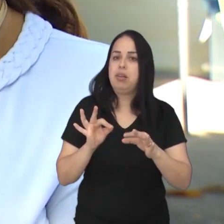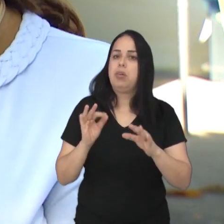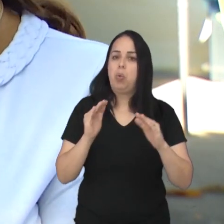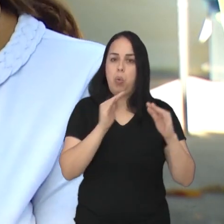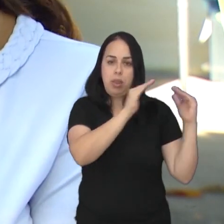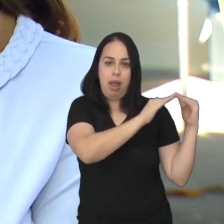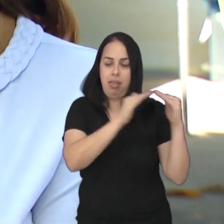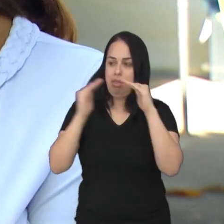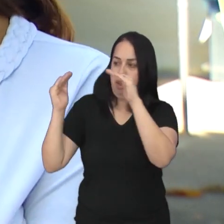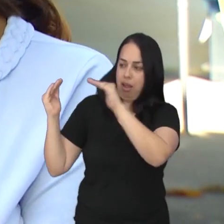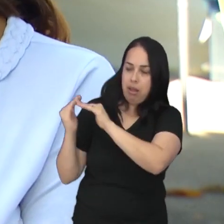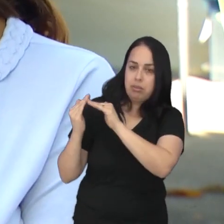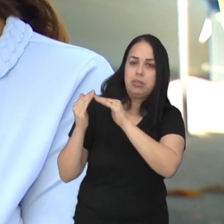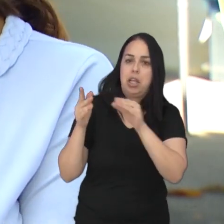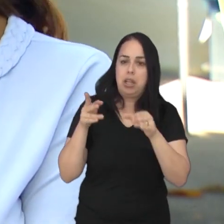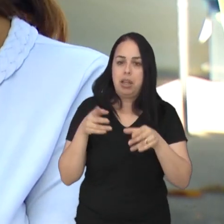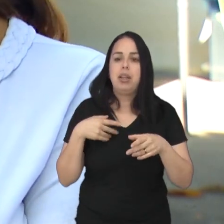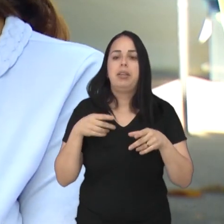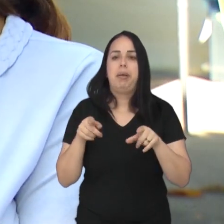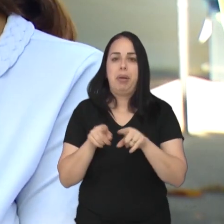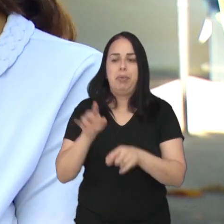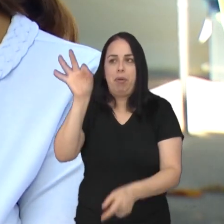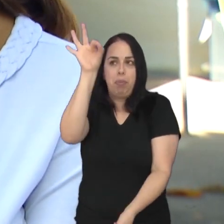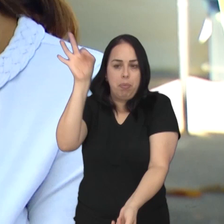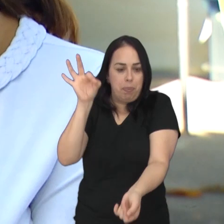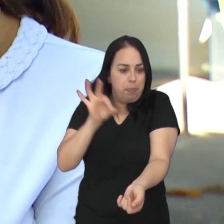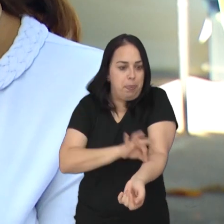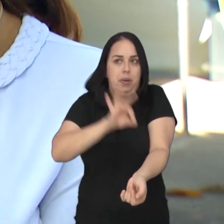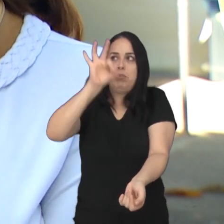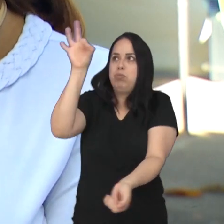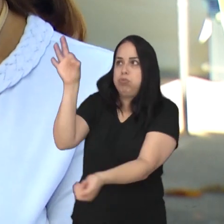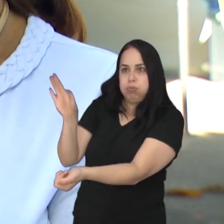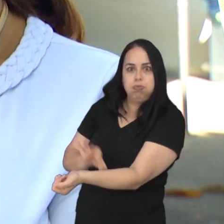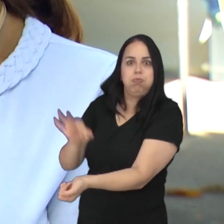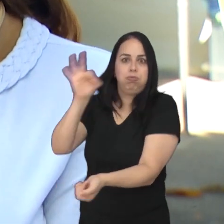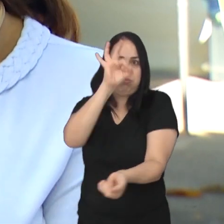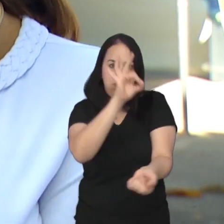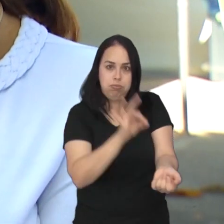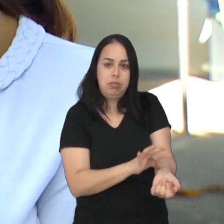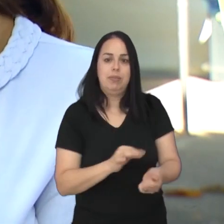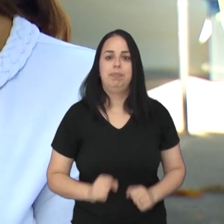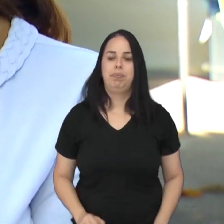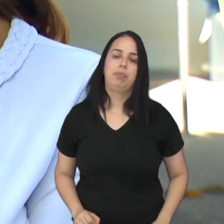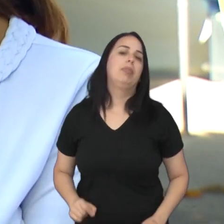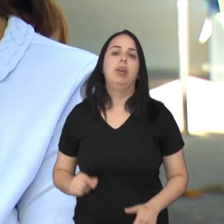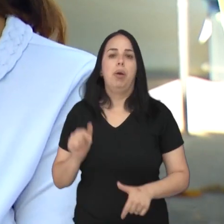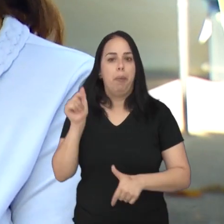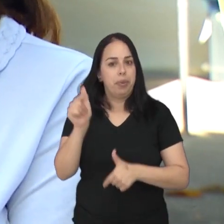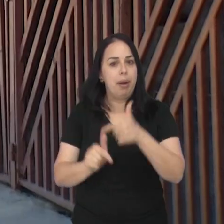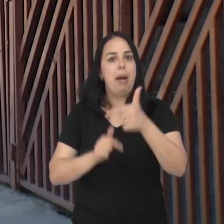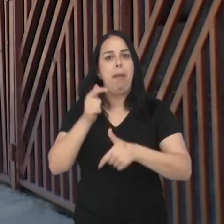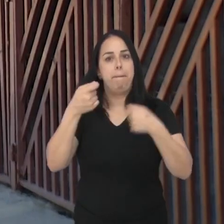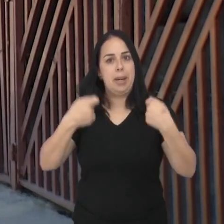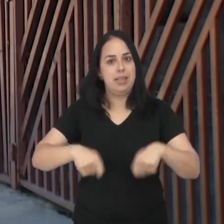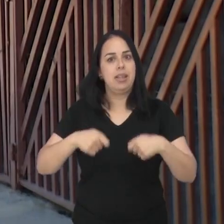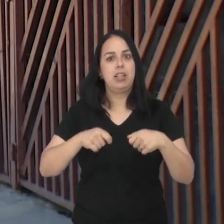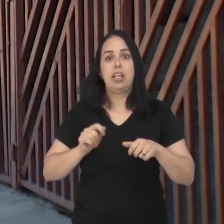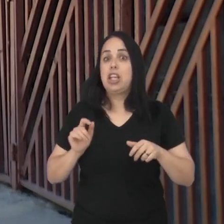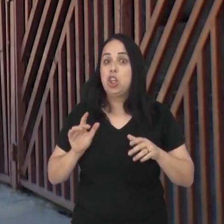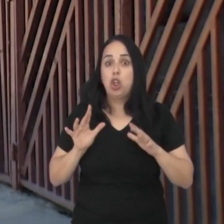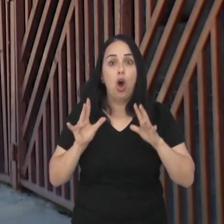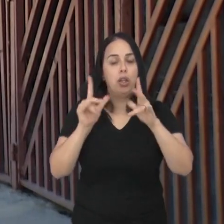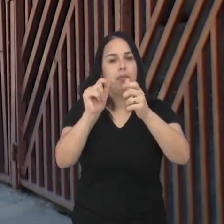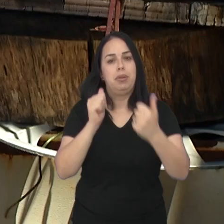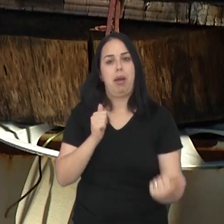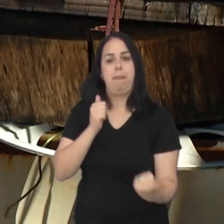do seu imóvel, os seus arredores e teria mais mosquitos na nossa redondeza. Um trabalho que